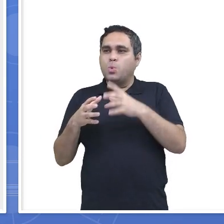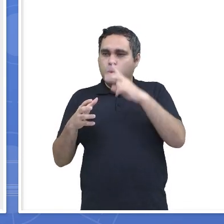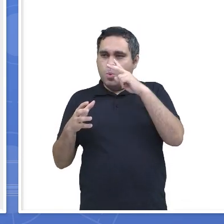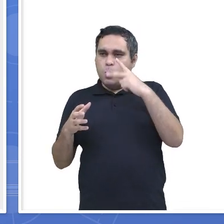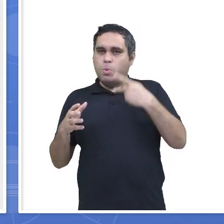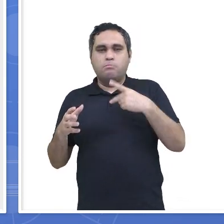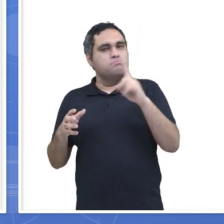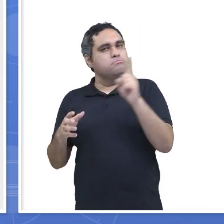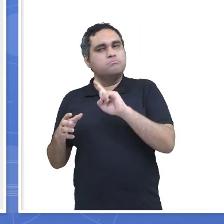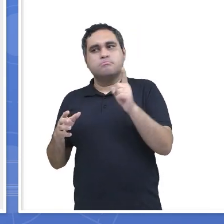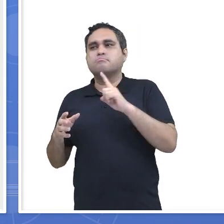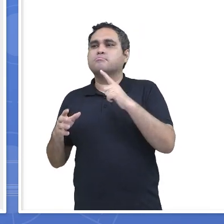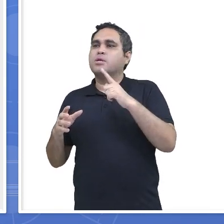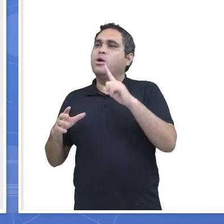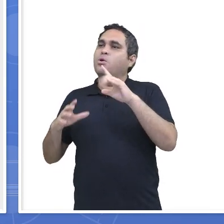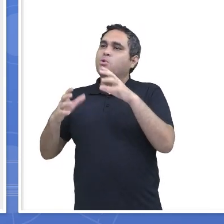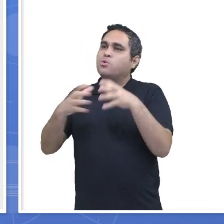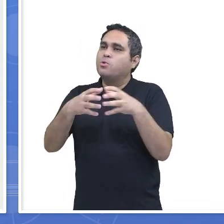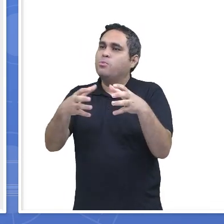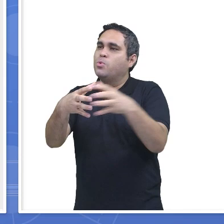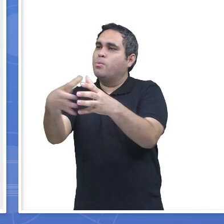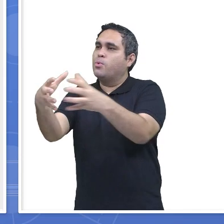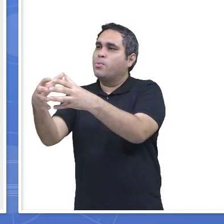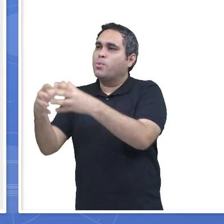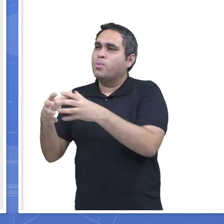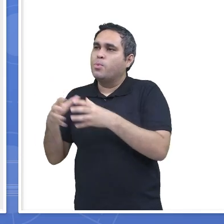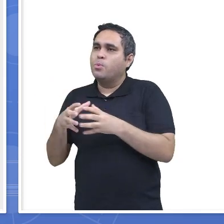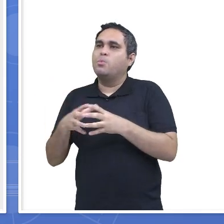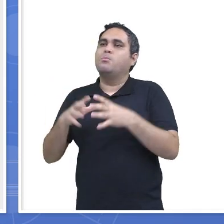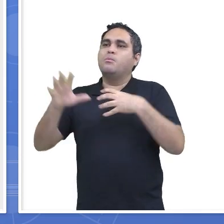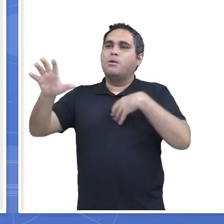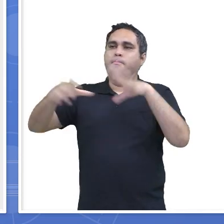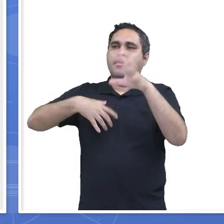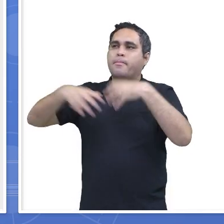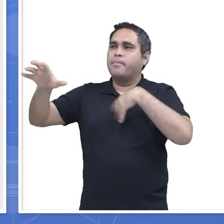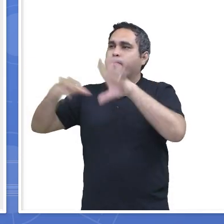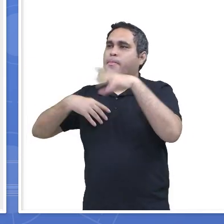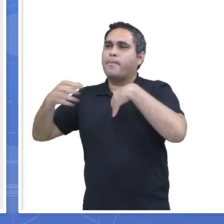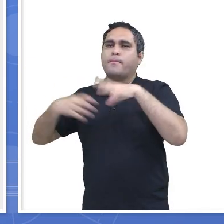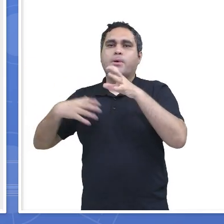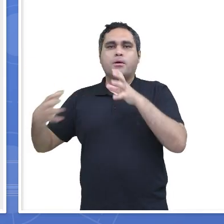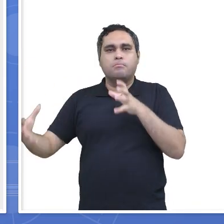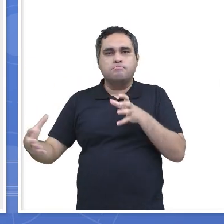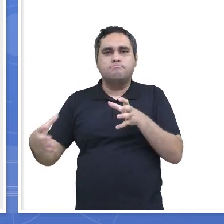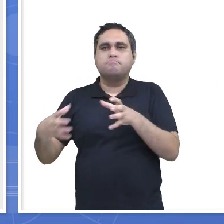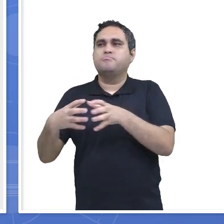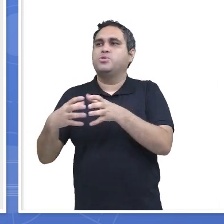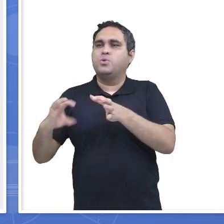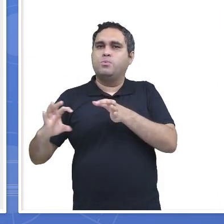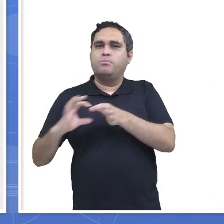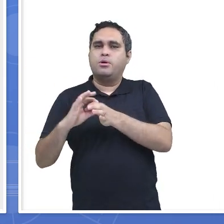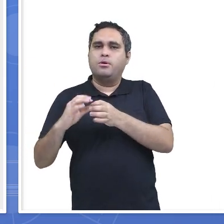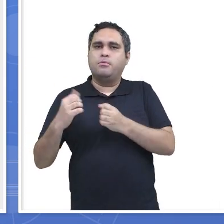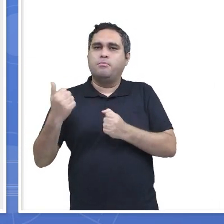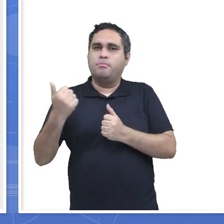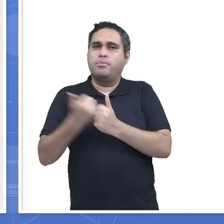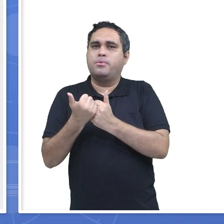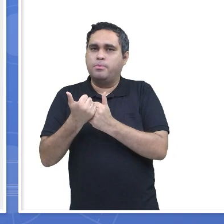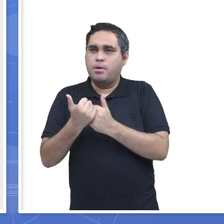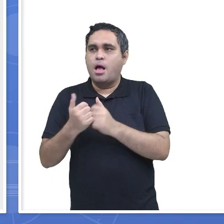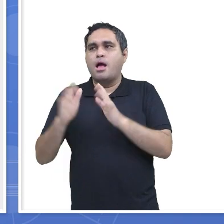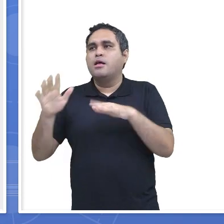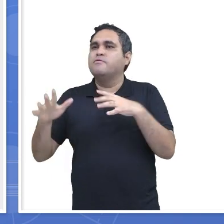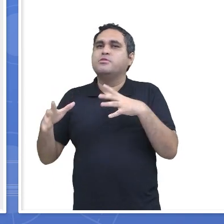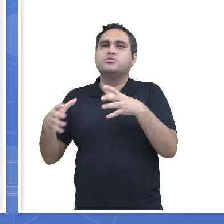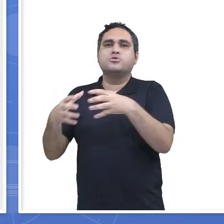e diferentes posições na estrutura social, né? Mesmo tendo posições até ideológicas